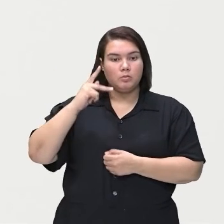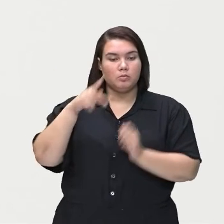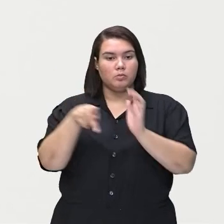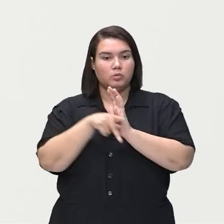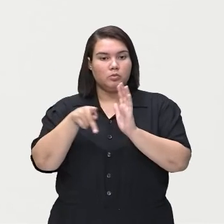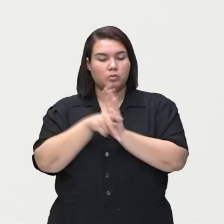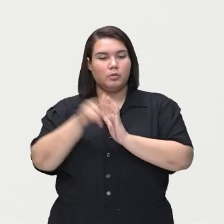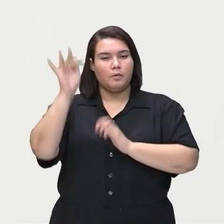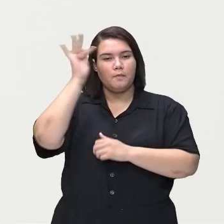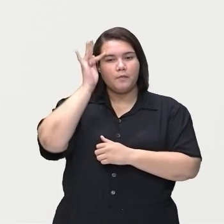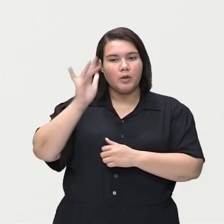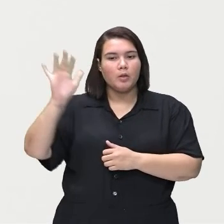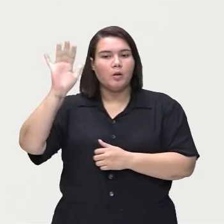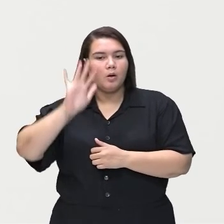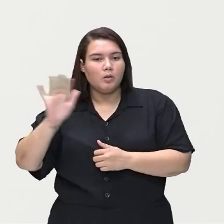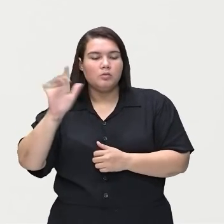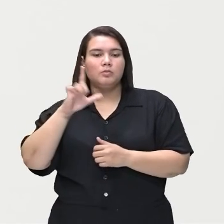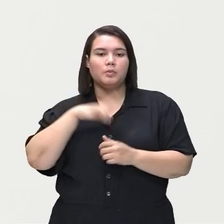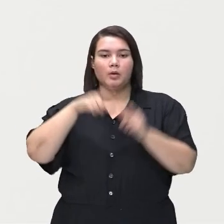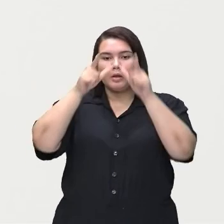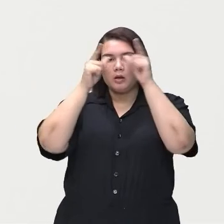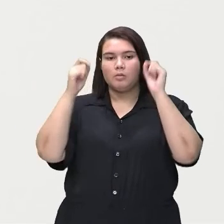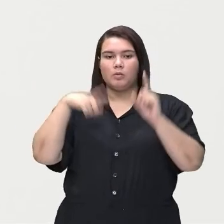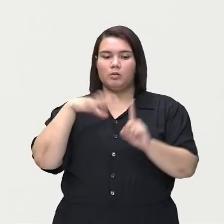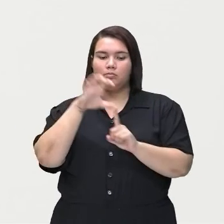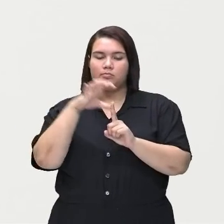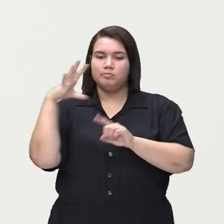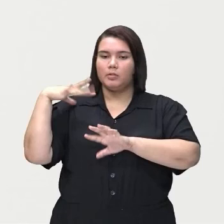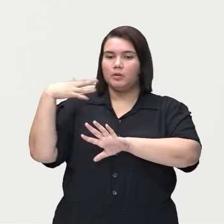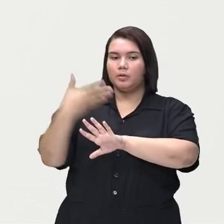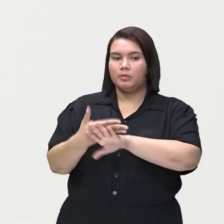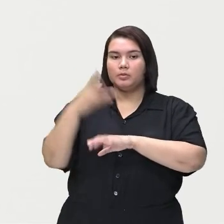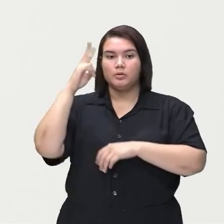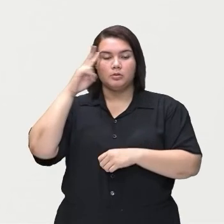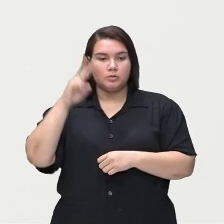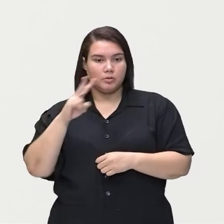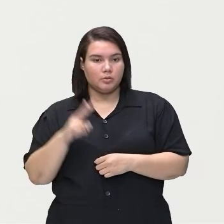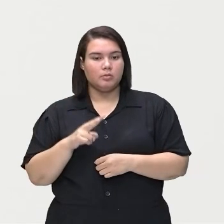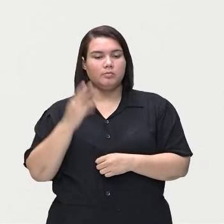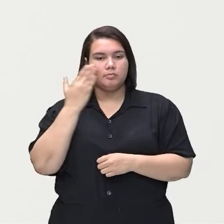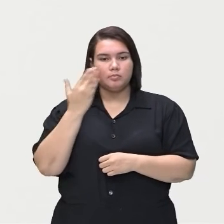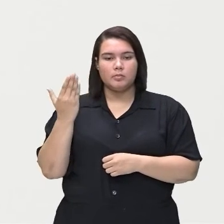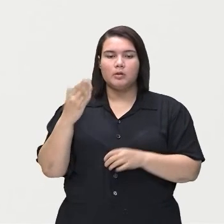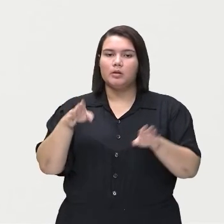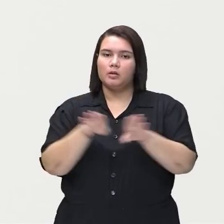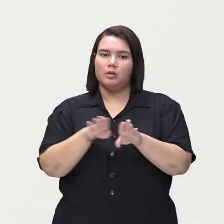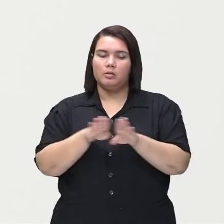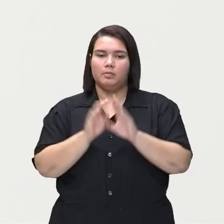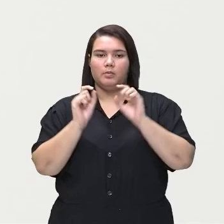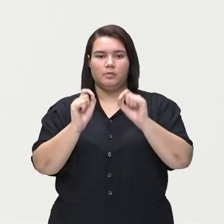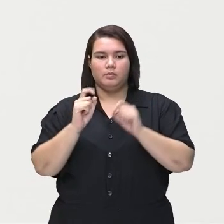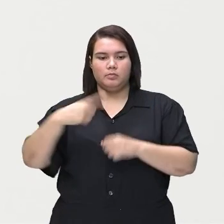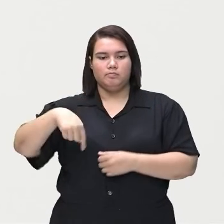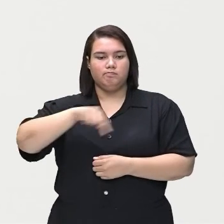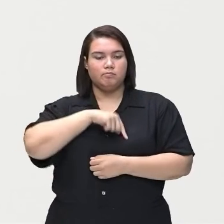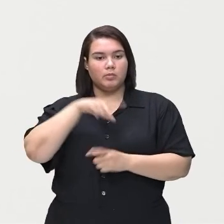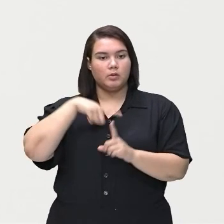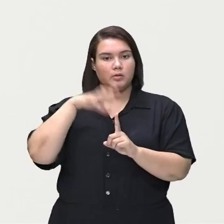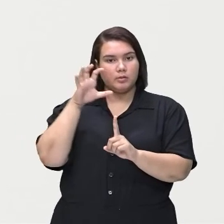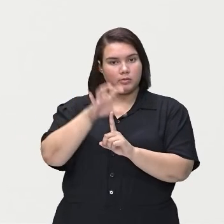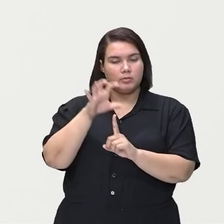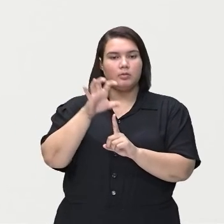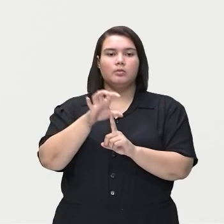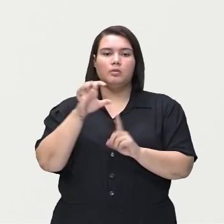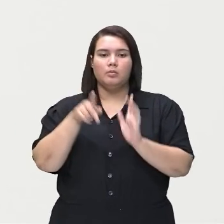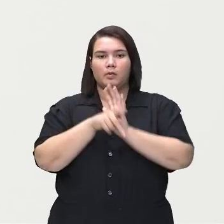gregos manteve a sua influência ao longo da história. Então a gente vai ver aí a